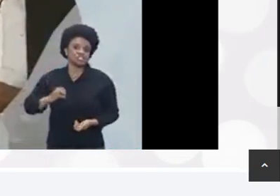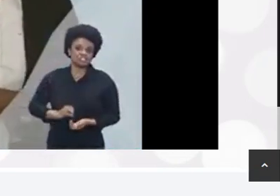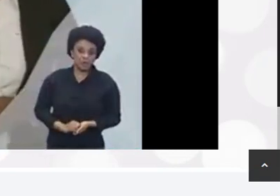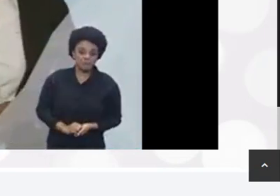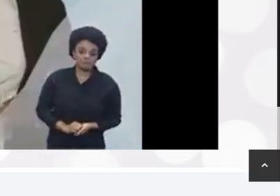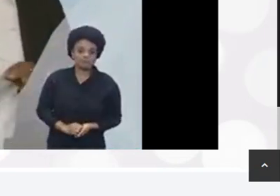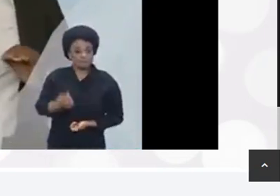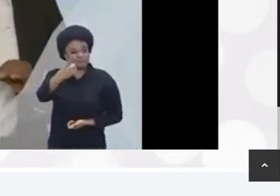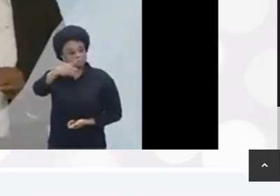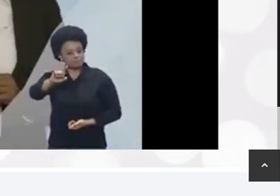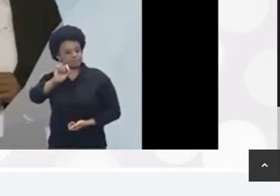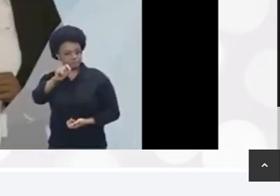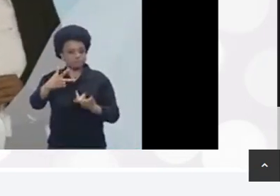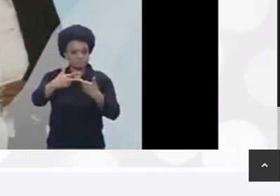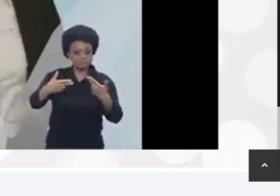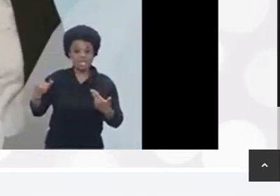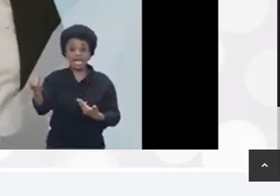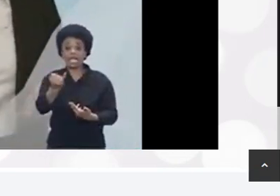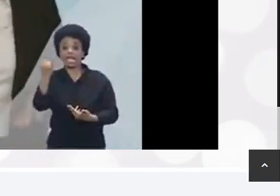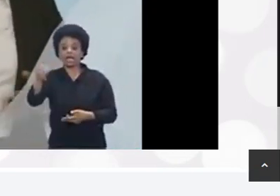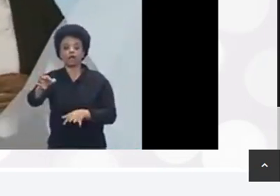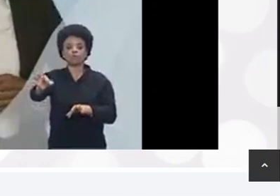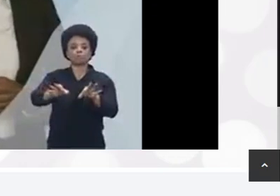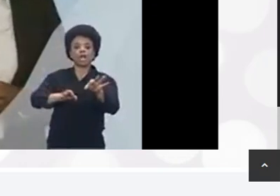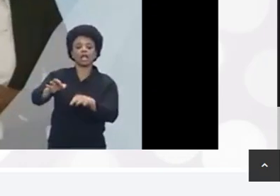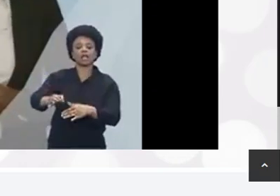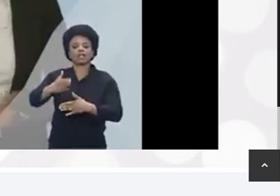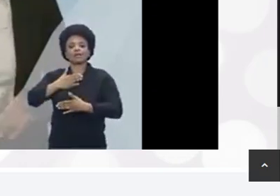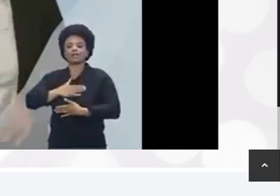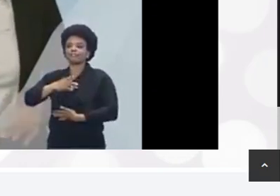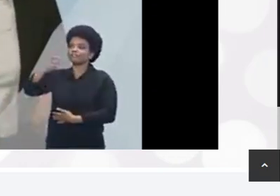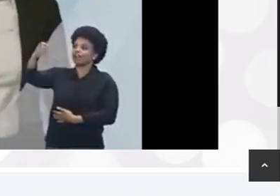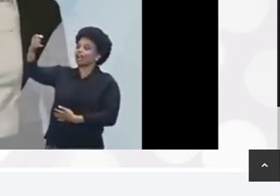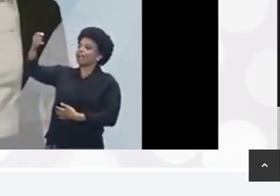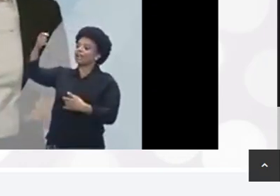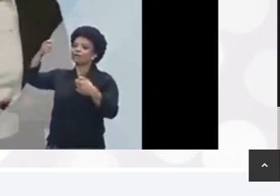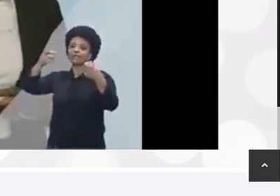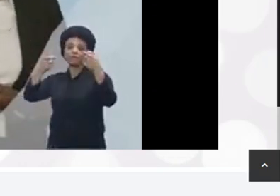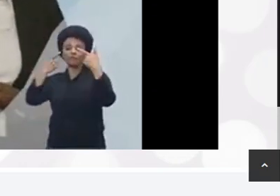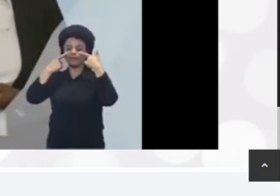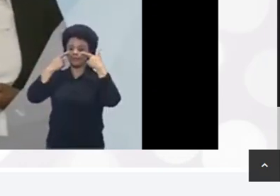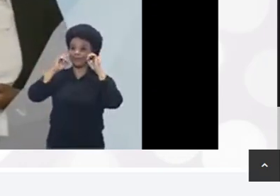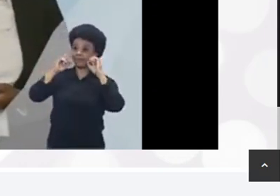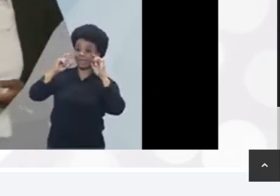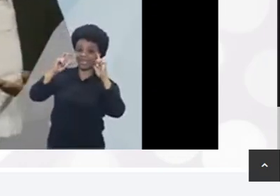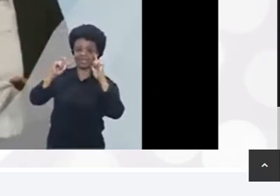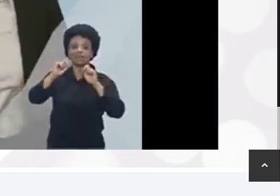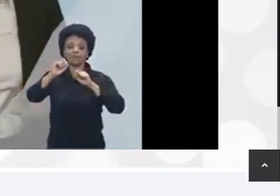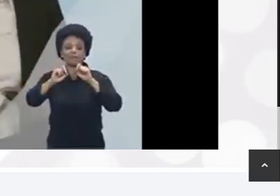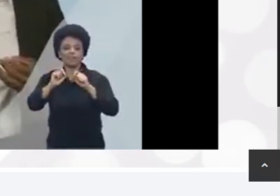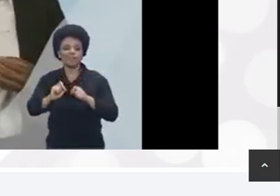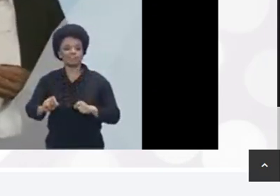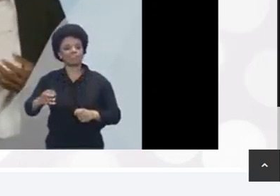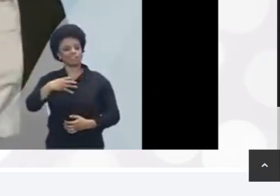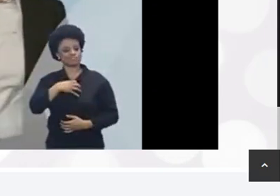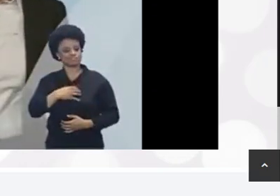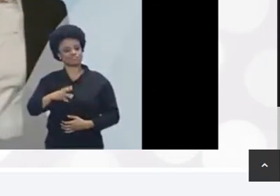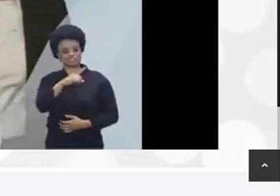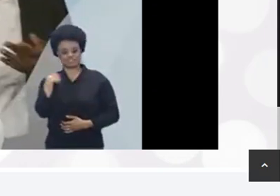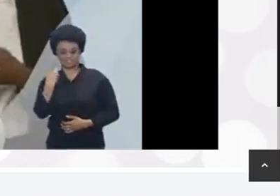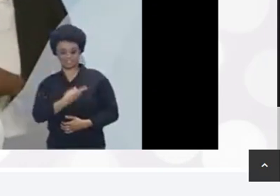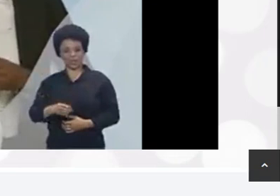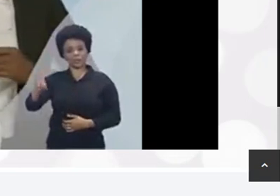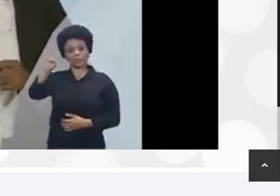Por fim, outro item importante do projeto é o conforto lumínico, que está relacionado com a forma como utilizamos as luzes